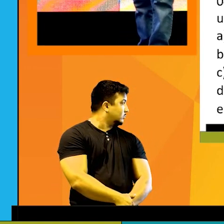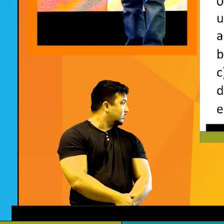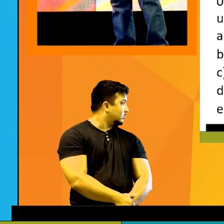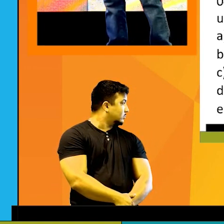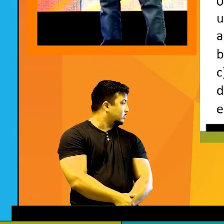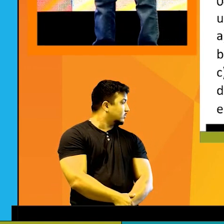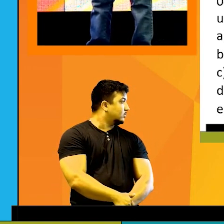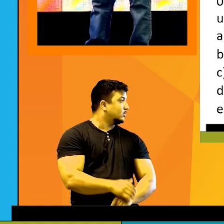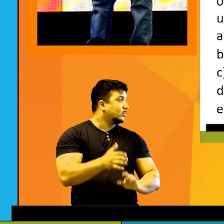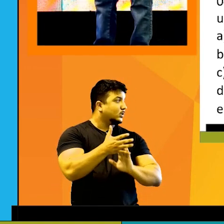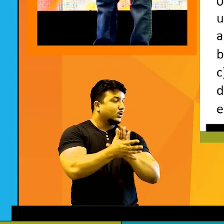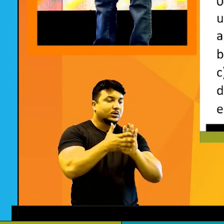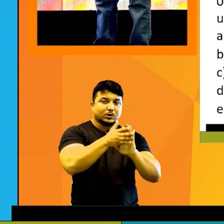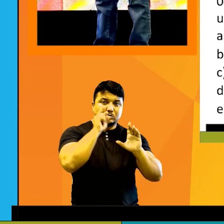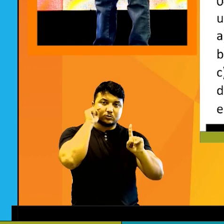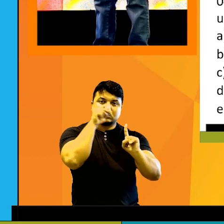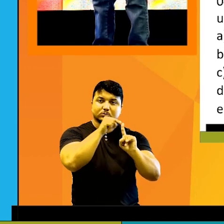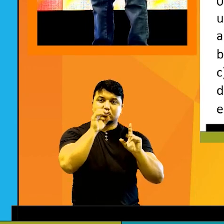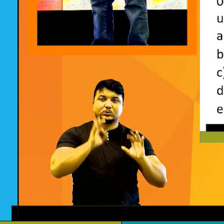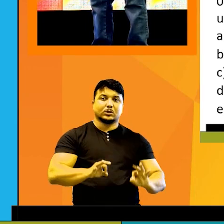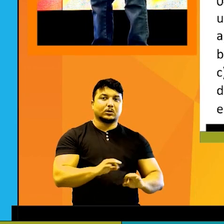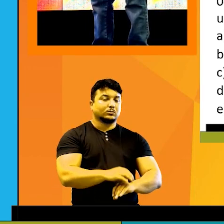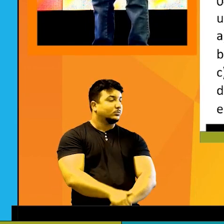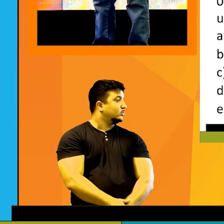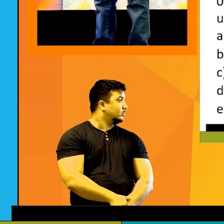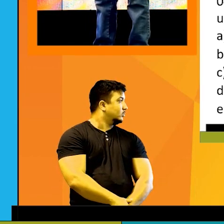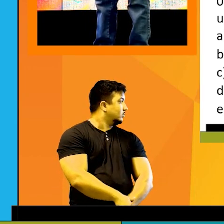Acho que o texto está bem objetivo, está bem preciso aí.